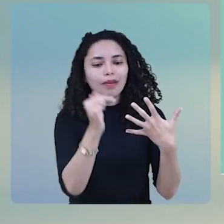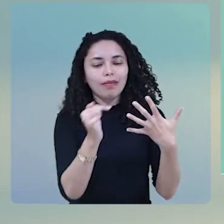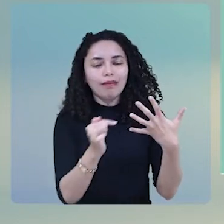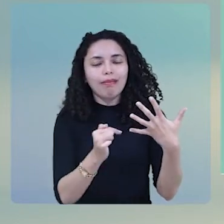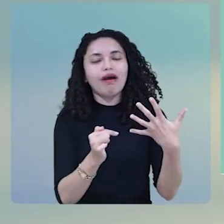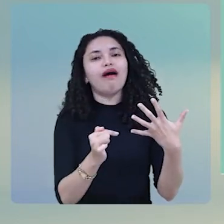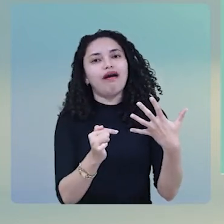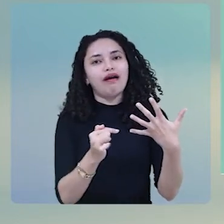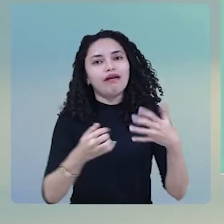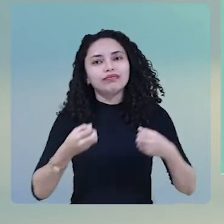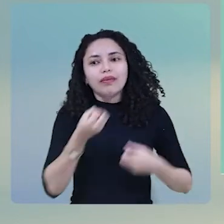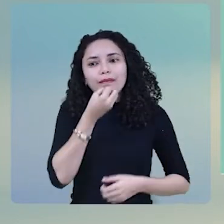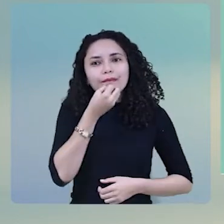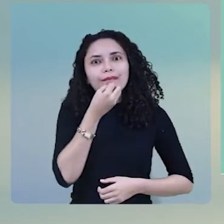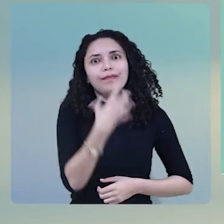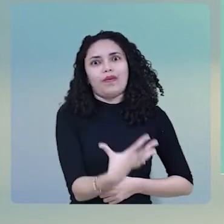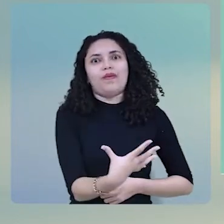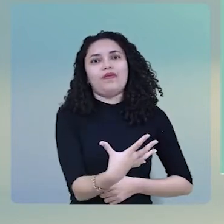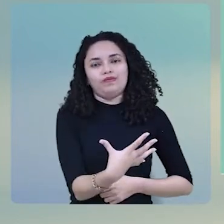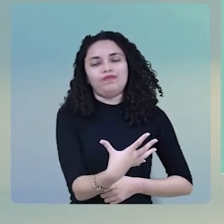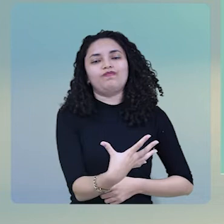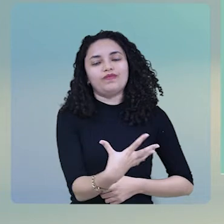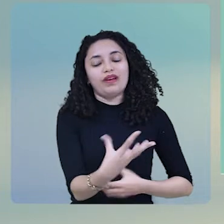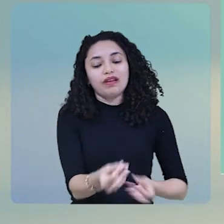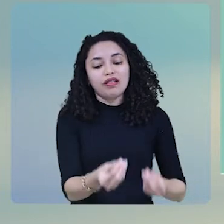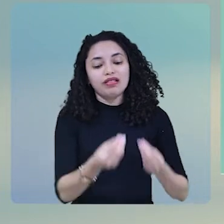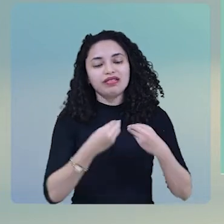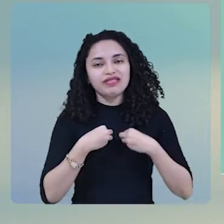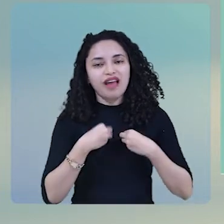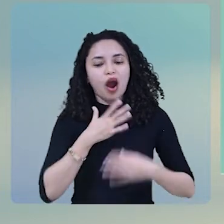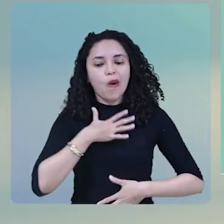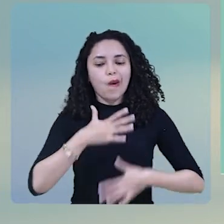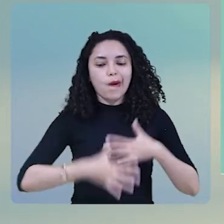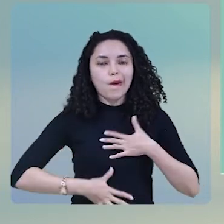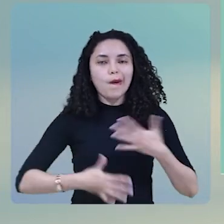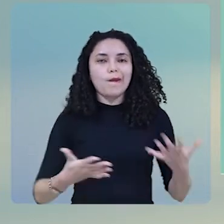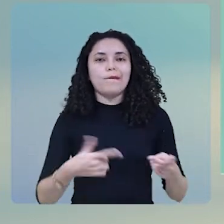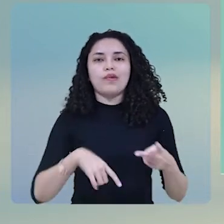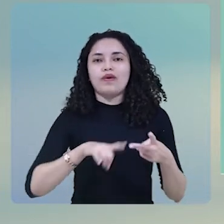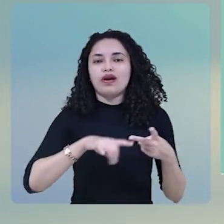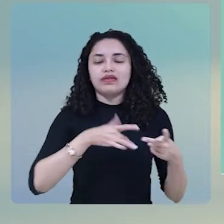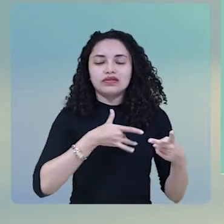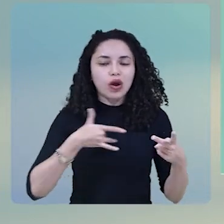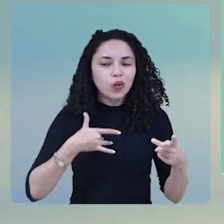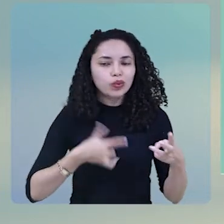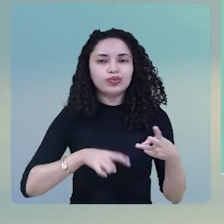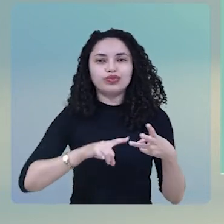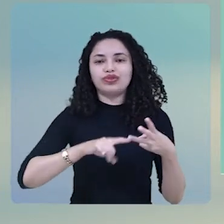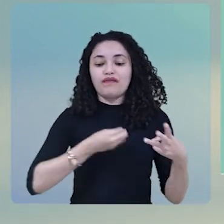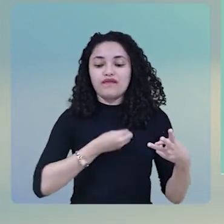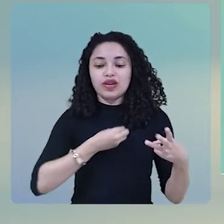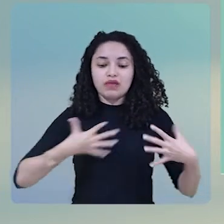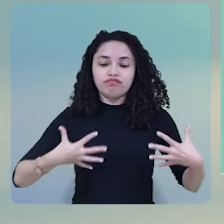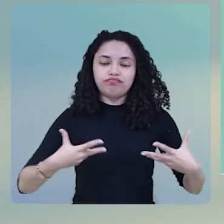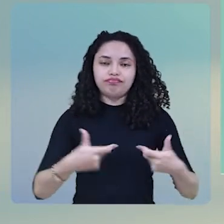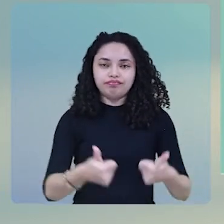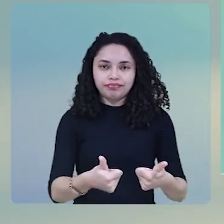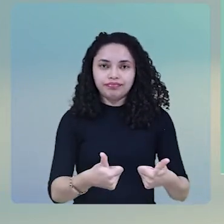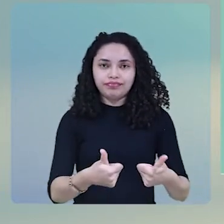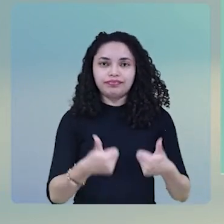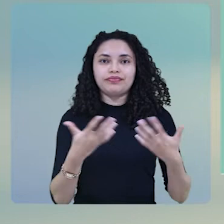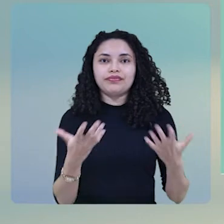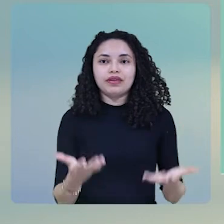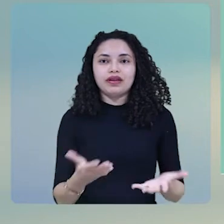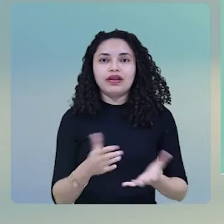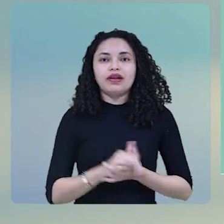que o exercício físico traz a nível corporal, a nível de saúde, a nível de qualidade de vida. Aqui nós